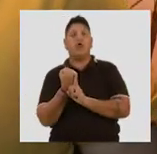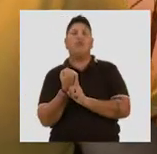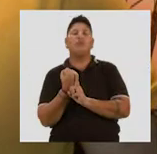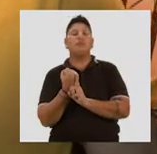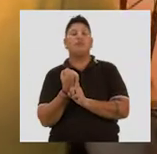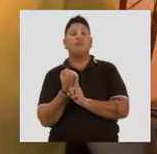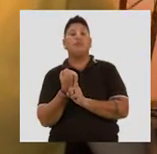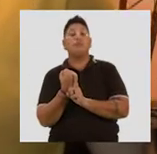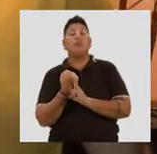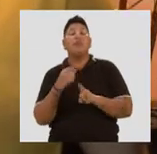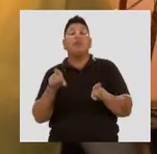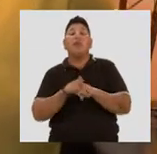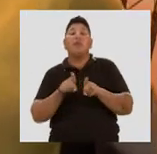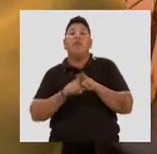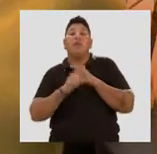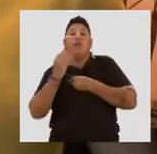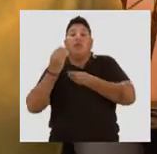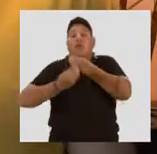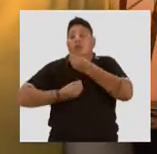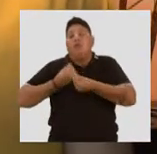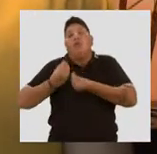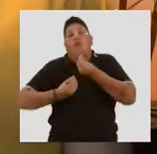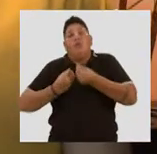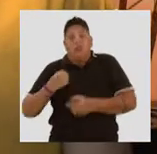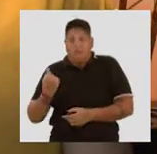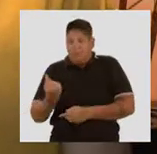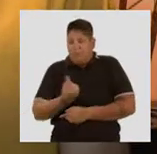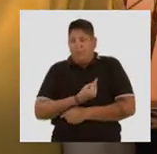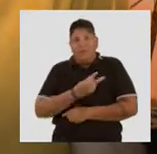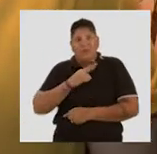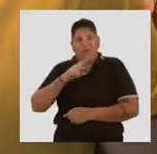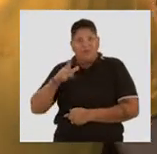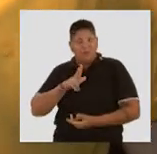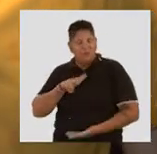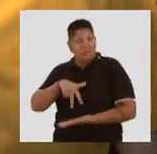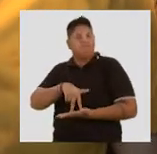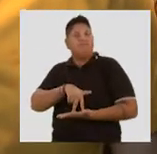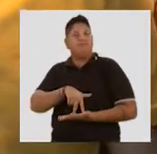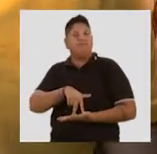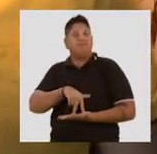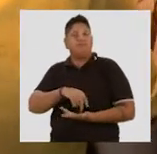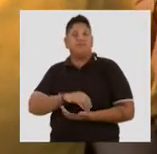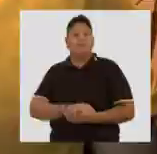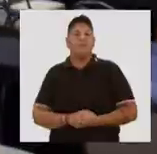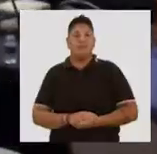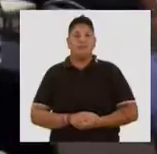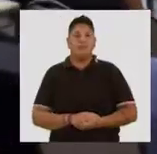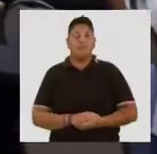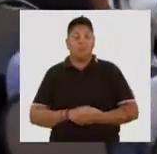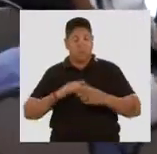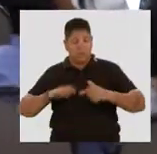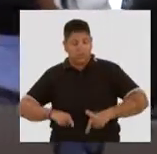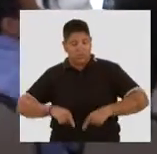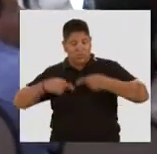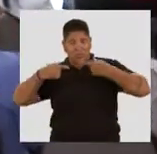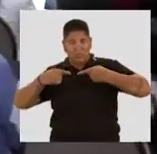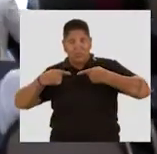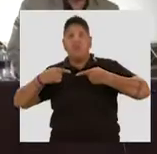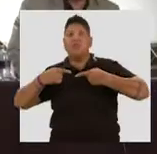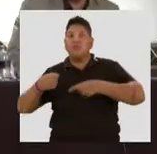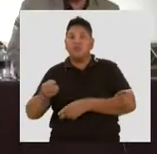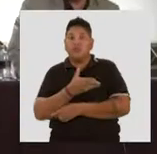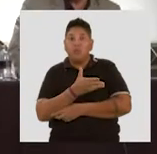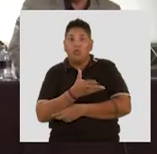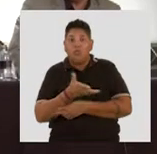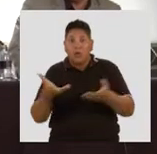social, e como nós vamos nos posicionar. Os desafios do MPT